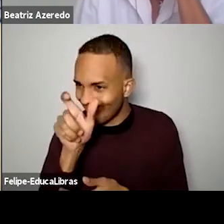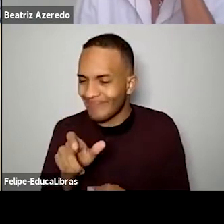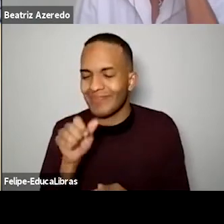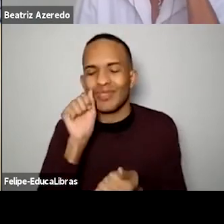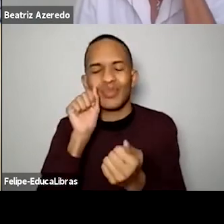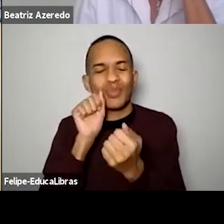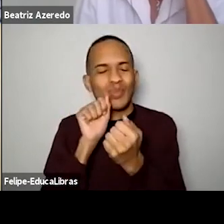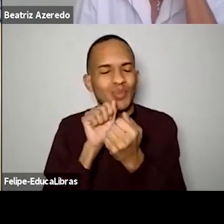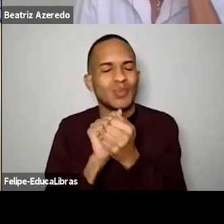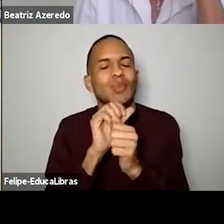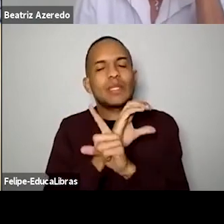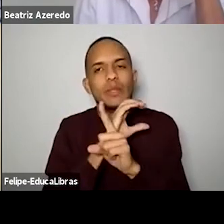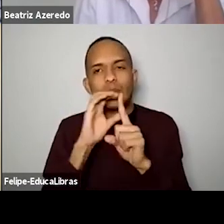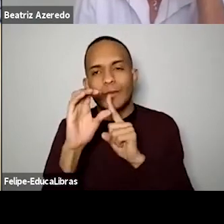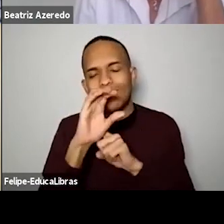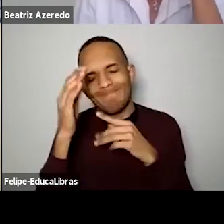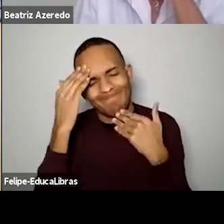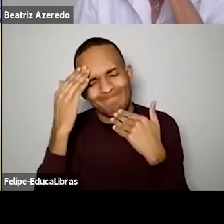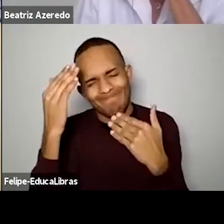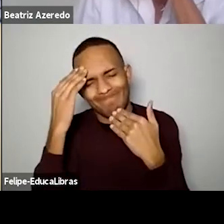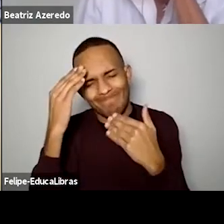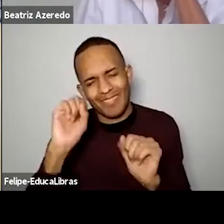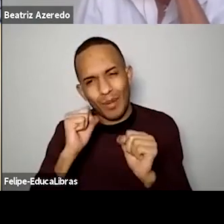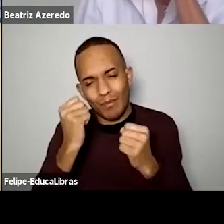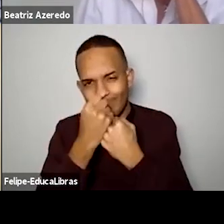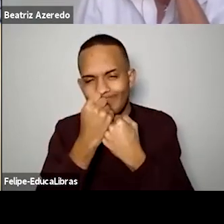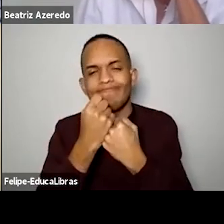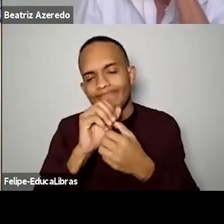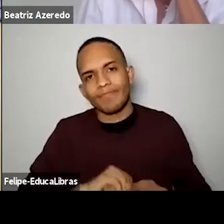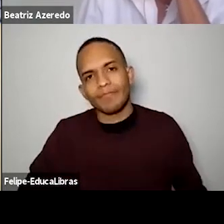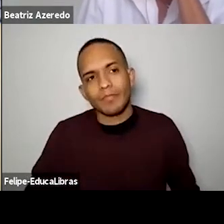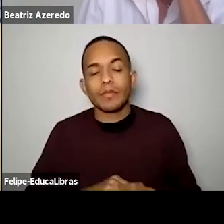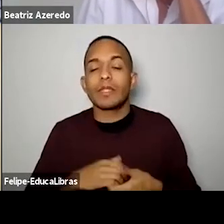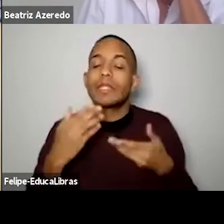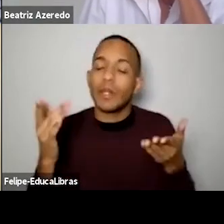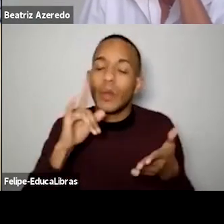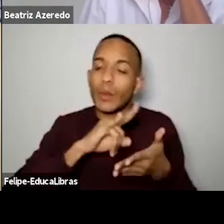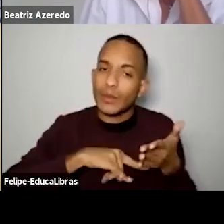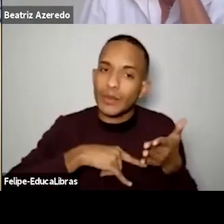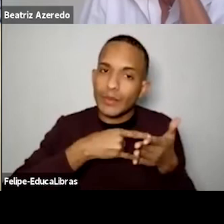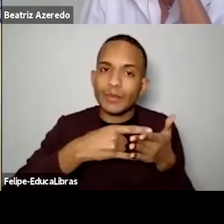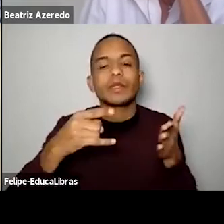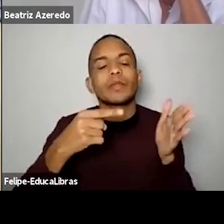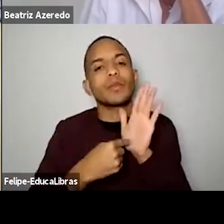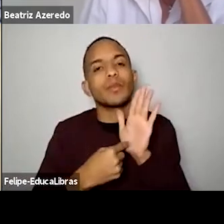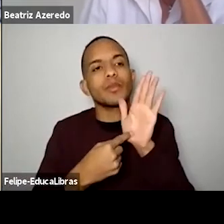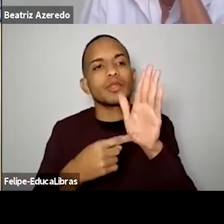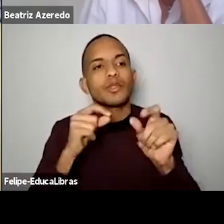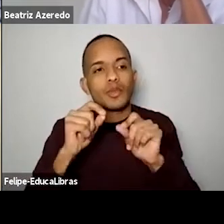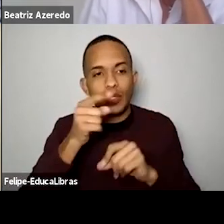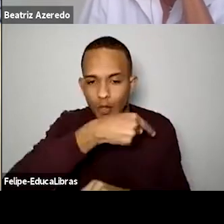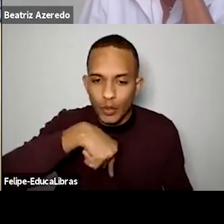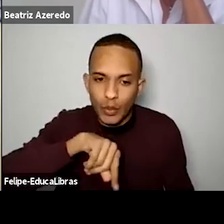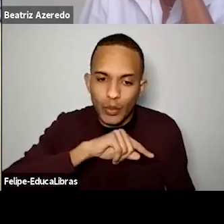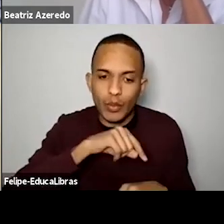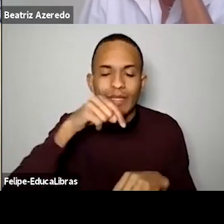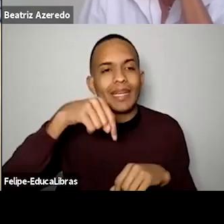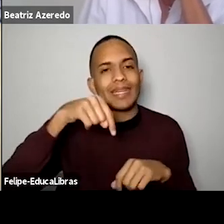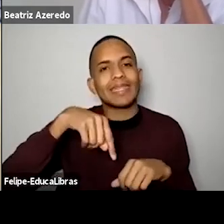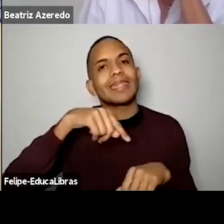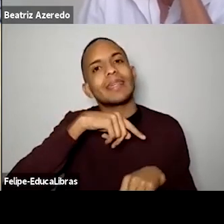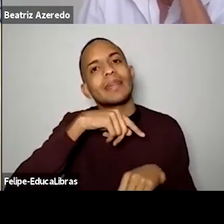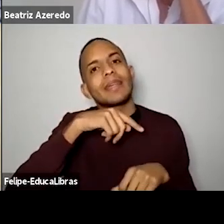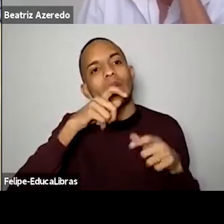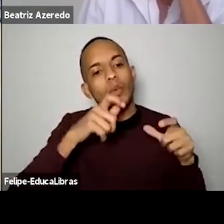na comunidade. Muito obrigado pelo apoio. Olha, esse documento, ele apresenta para nós aqui de Paraisópolis e